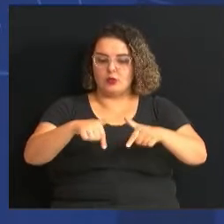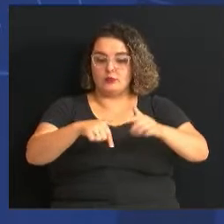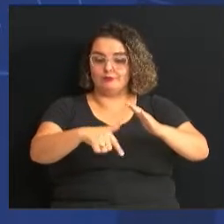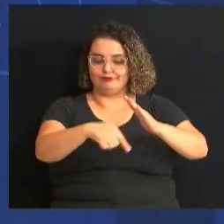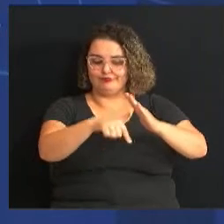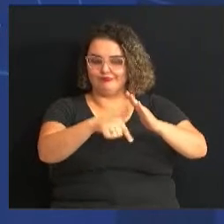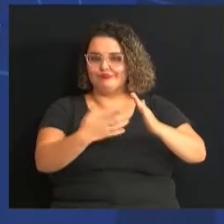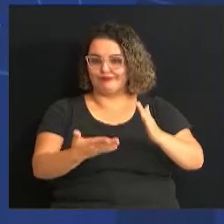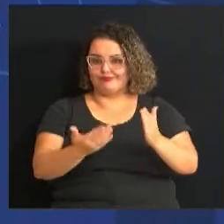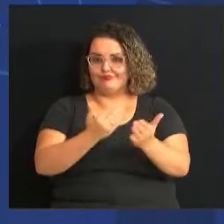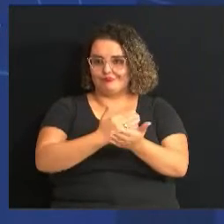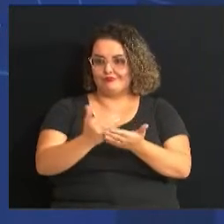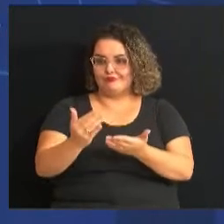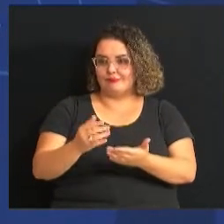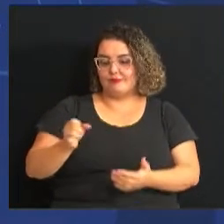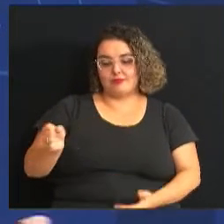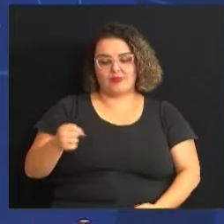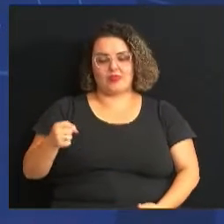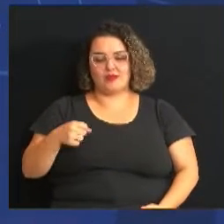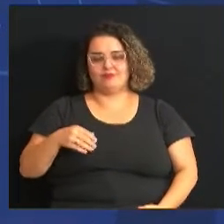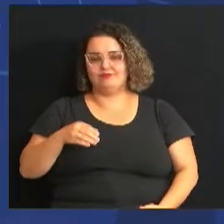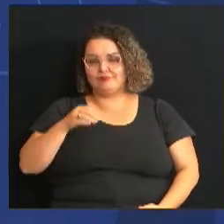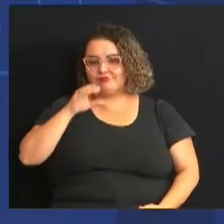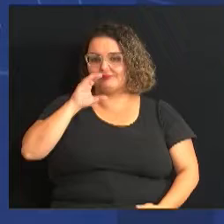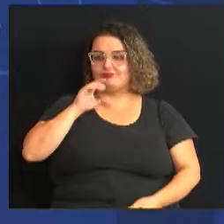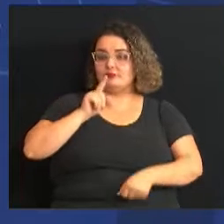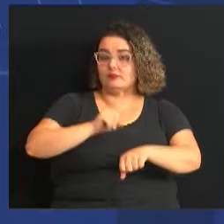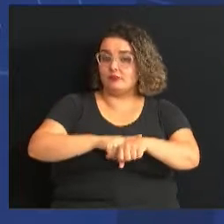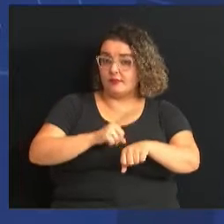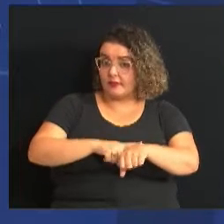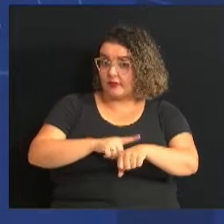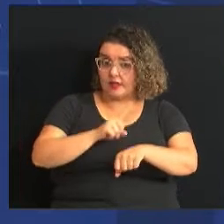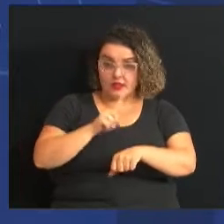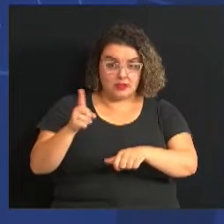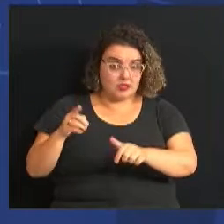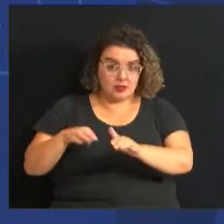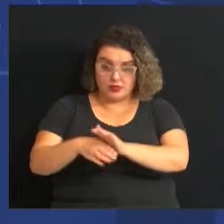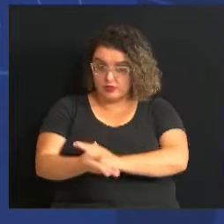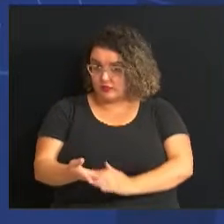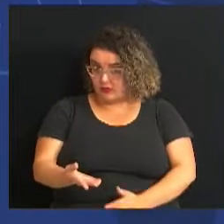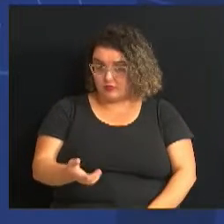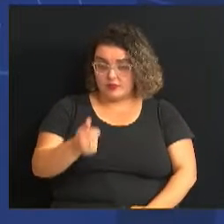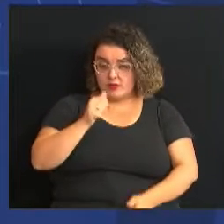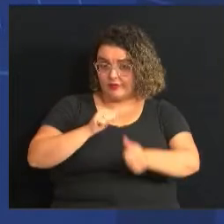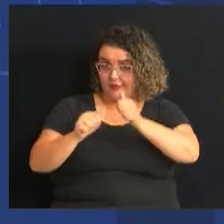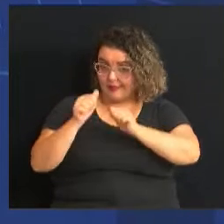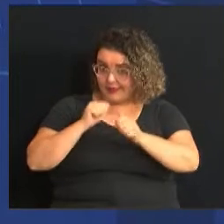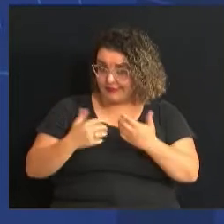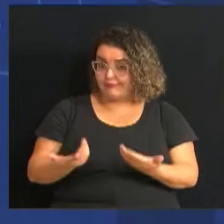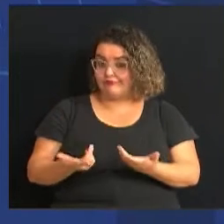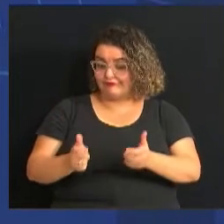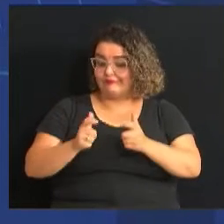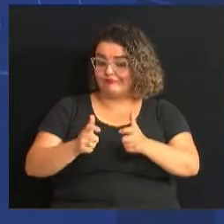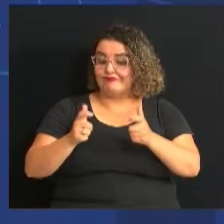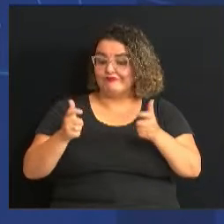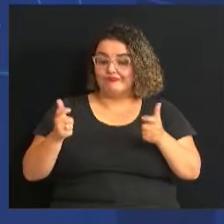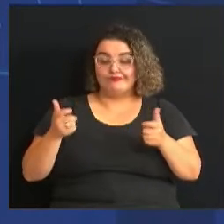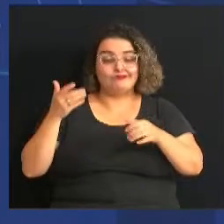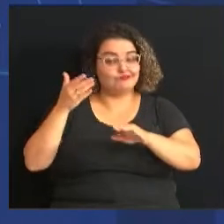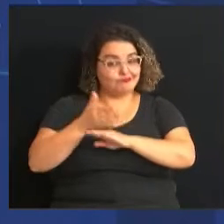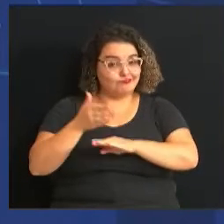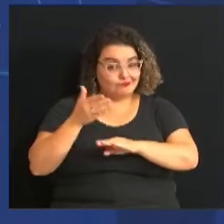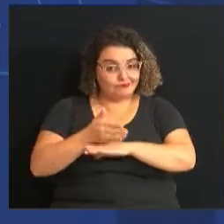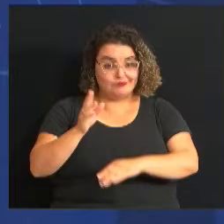passou a tomar aquela cervejinha no horário que ele não estava acostumado a tomar, então aumentou o excesso, a frequência do uso